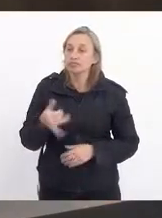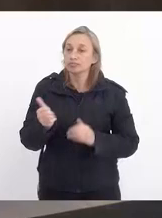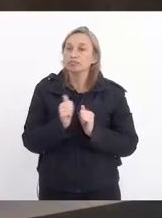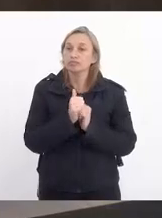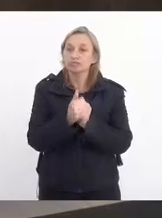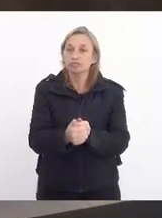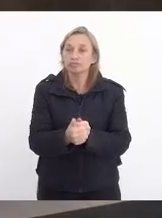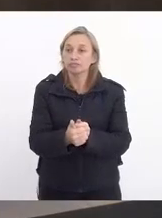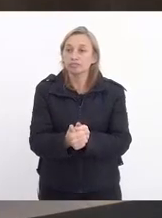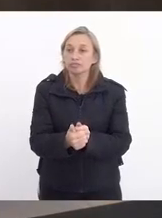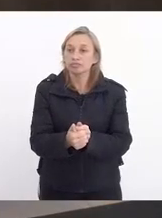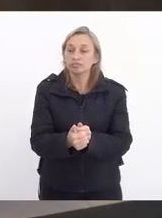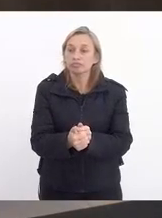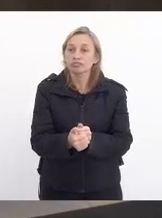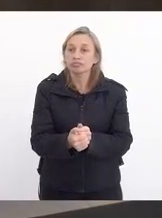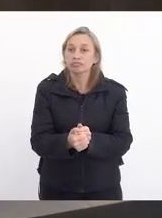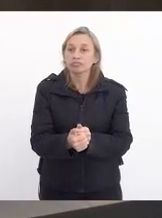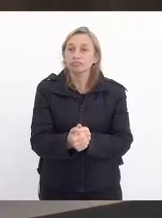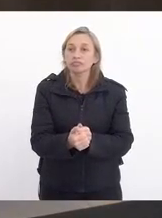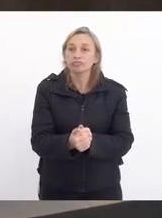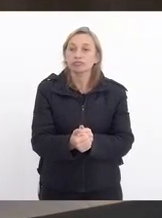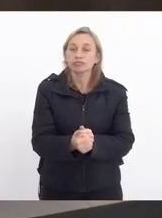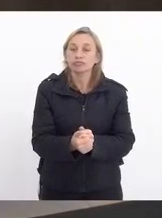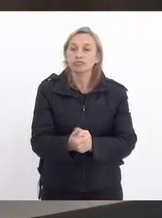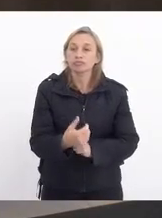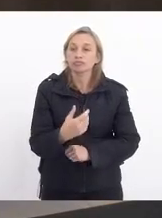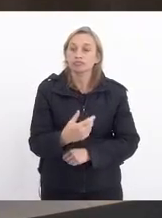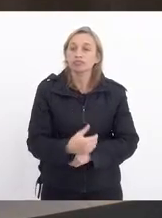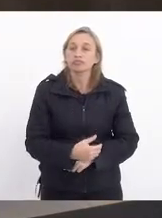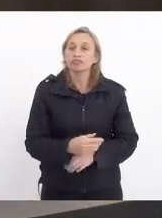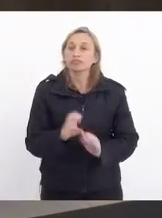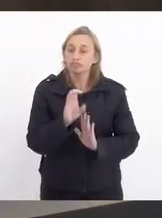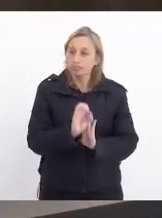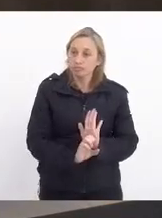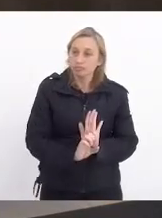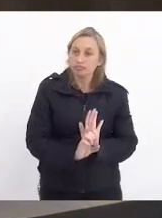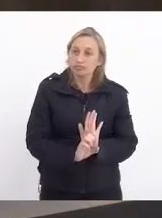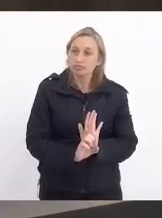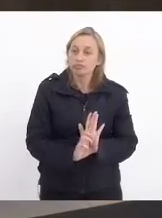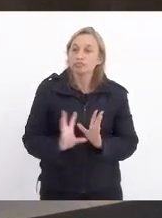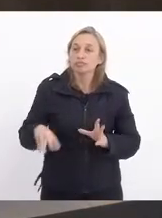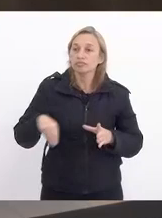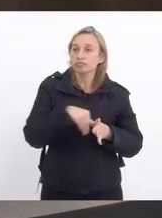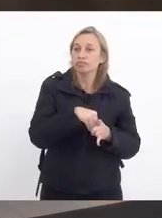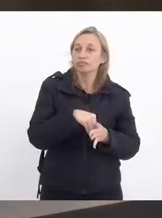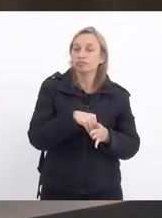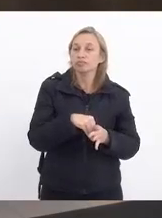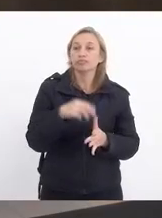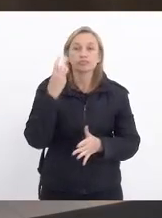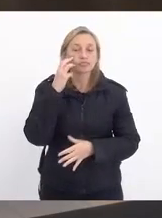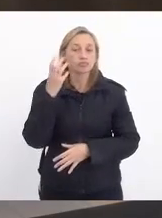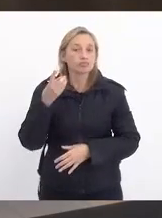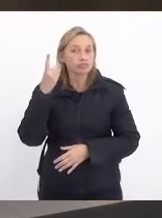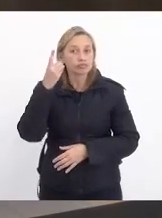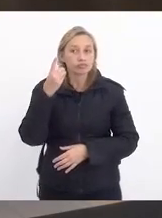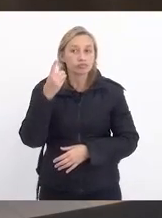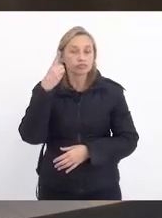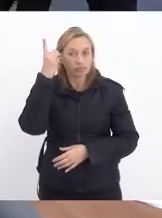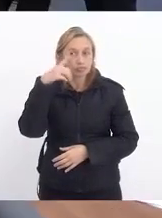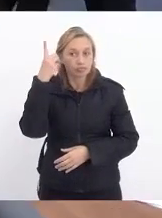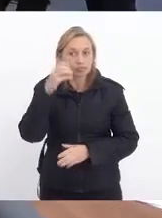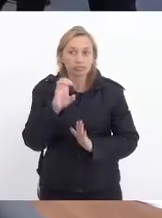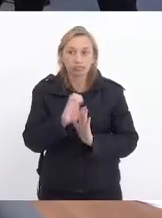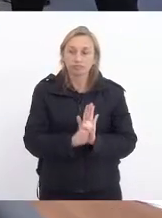acompanhando o parecer da ccj sobre as emendas ainda agora incorporada a emenda do Deputado waldeck Carneiro